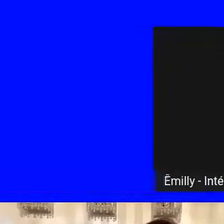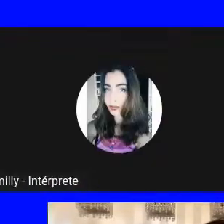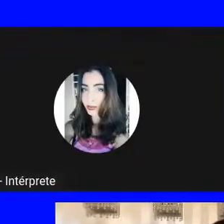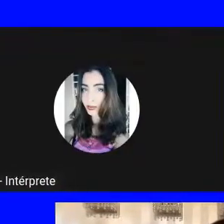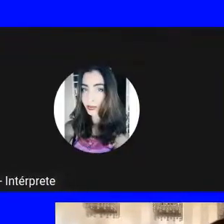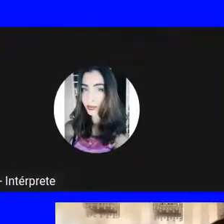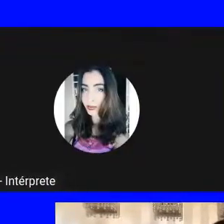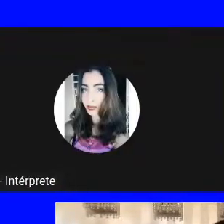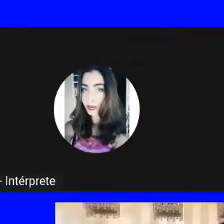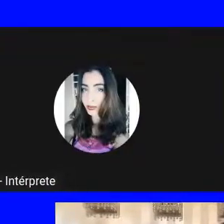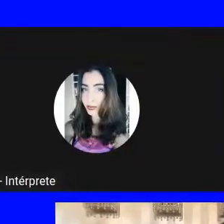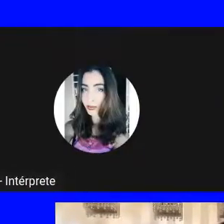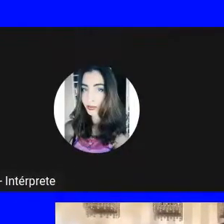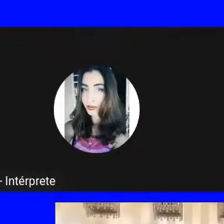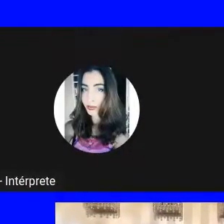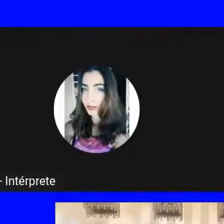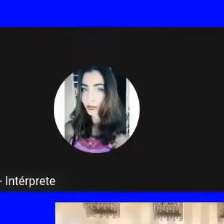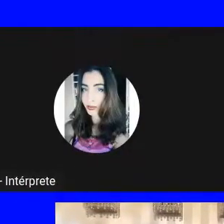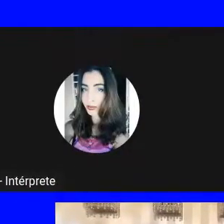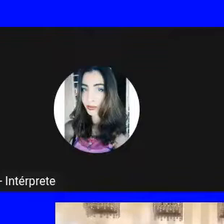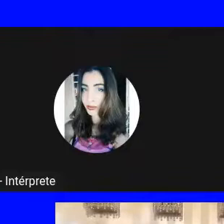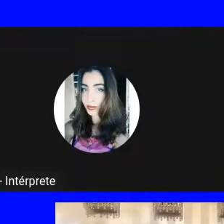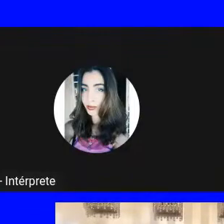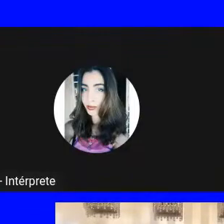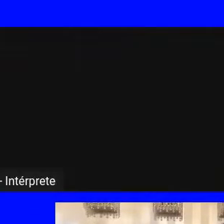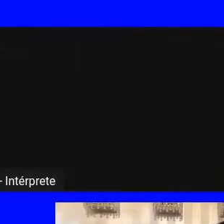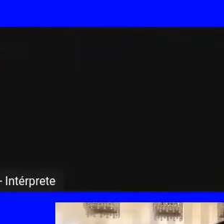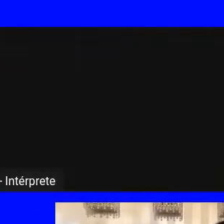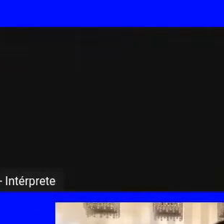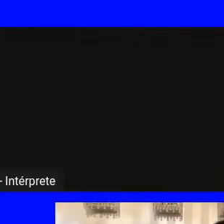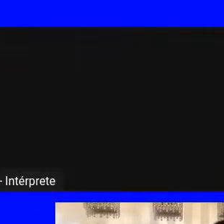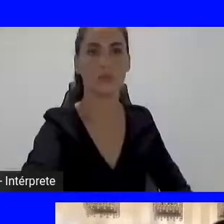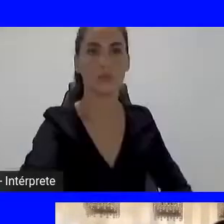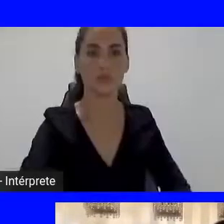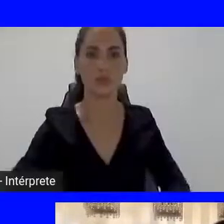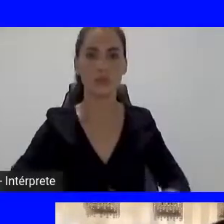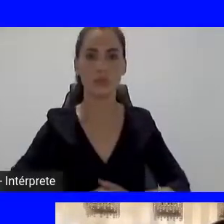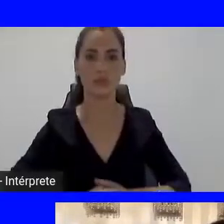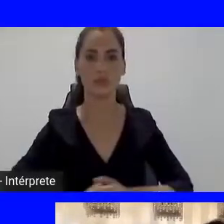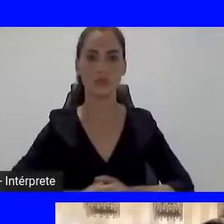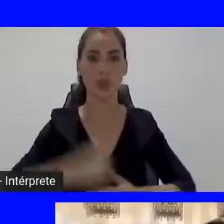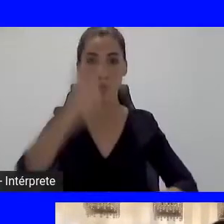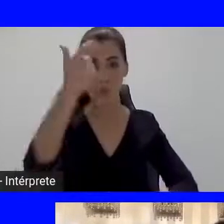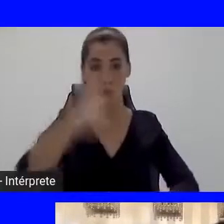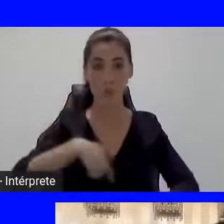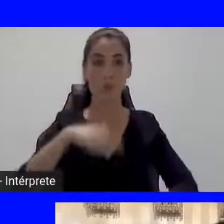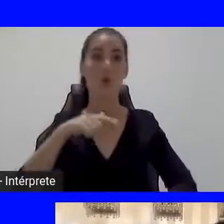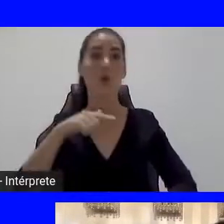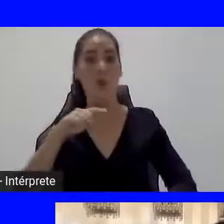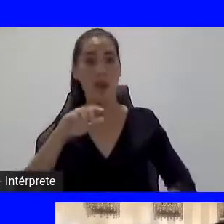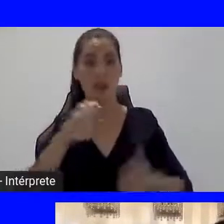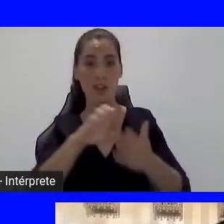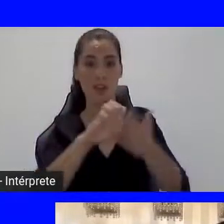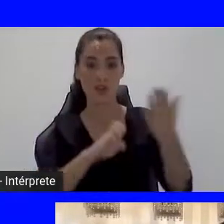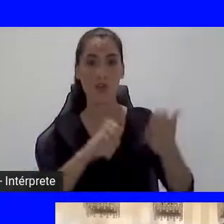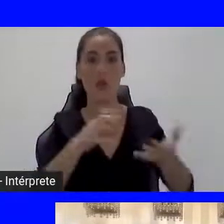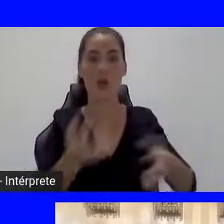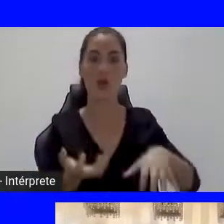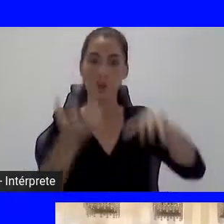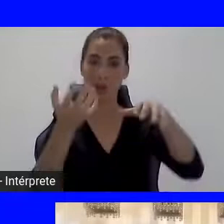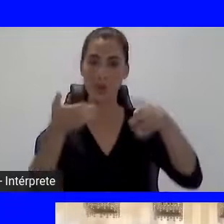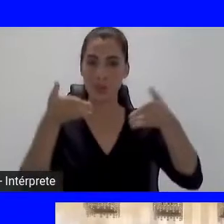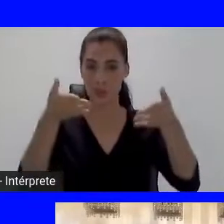Boa noite, eu sou Vanessa Lipelt, editora do Congresso em Foco Insider, e é um prazer ter a sua companhia